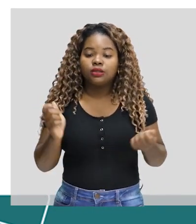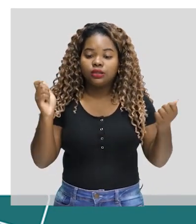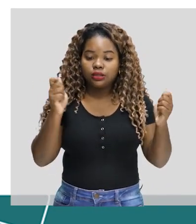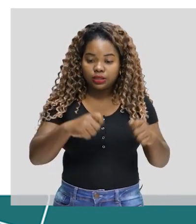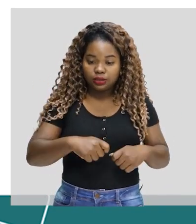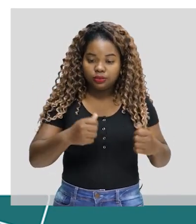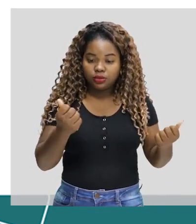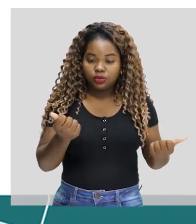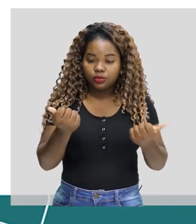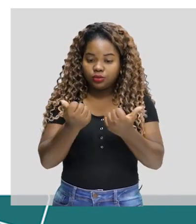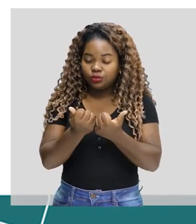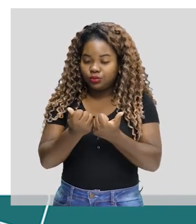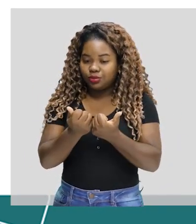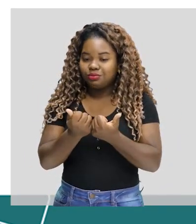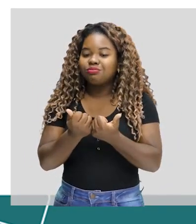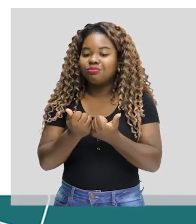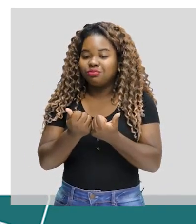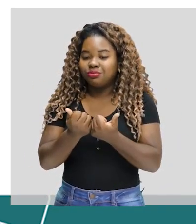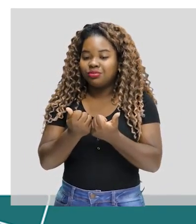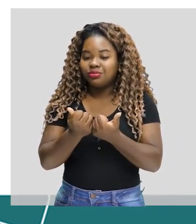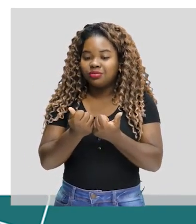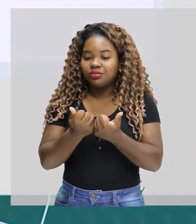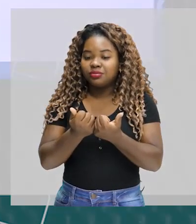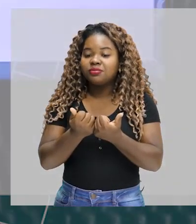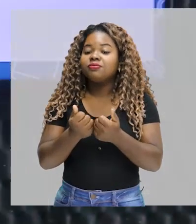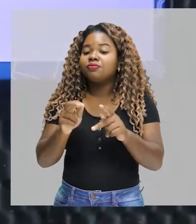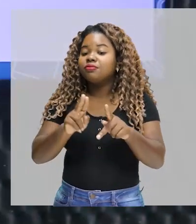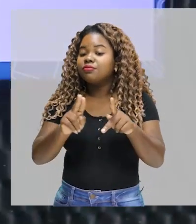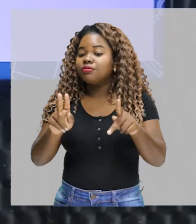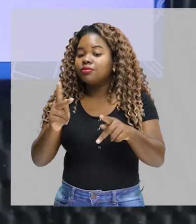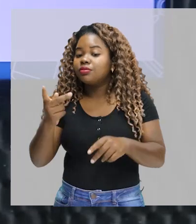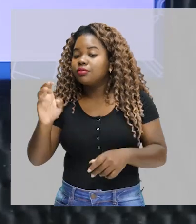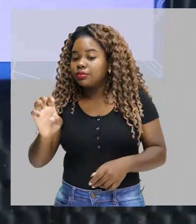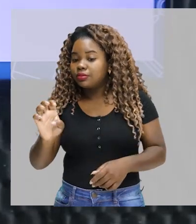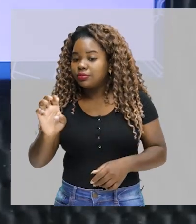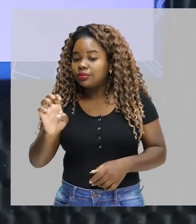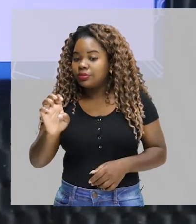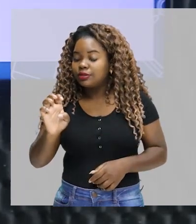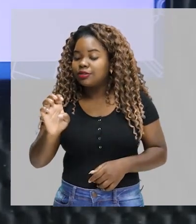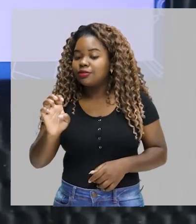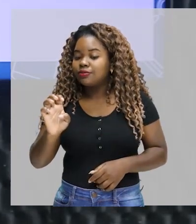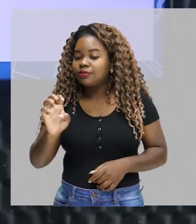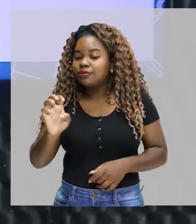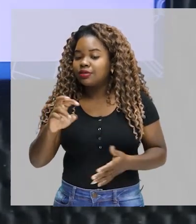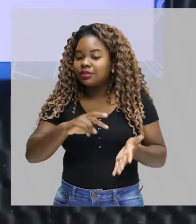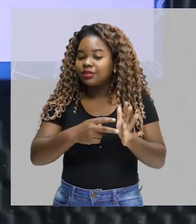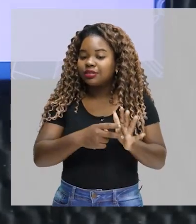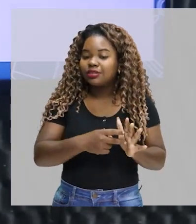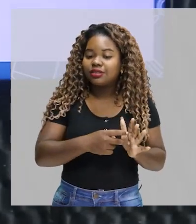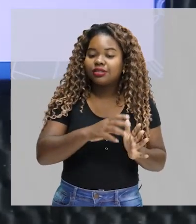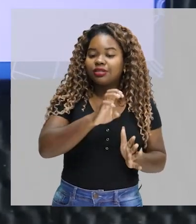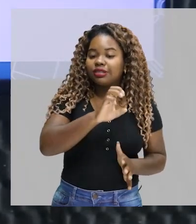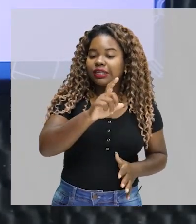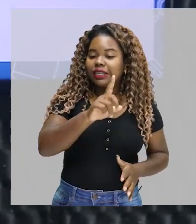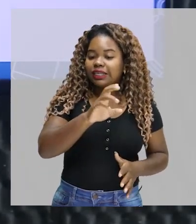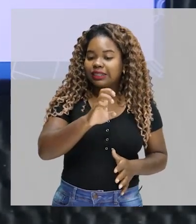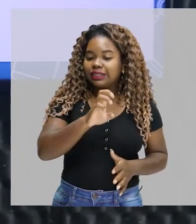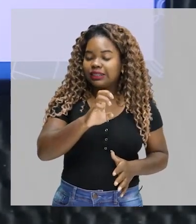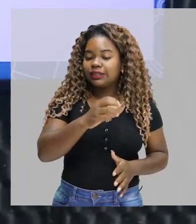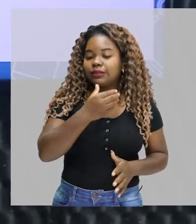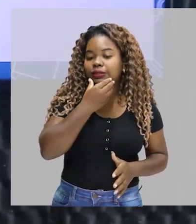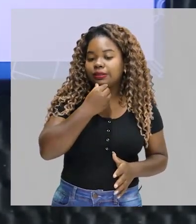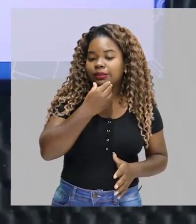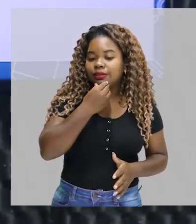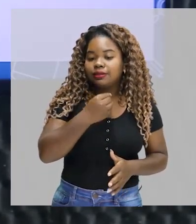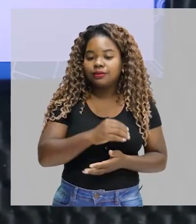substituir Michael pelo pronome he, que significa ele. Pronome utilizado para